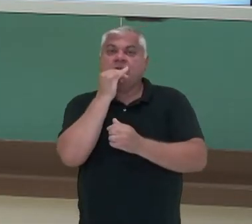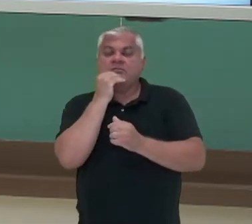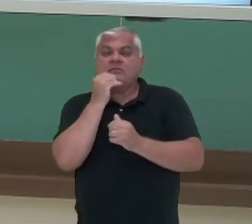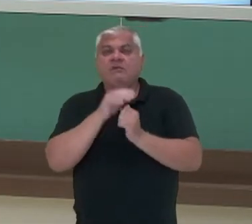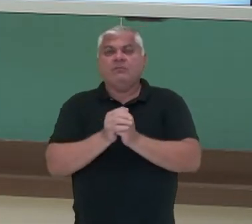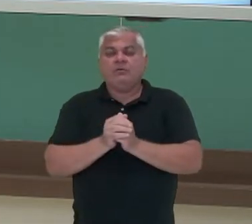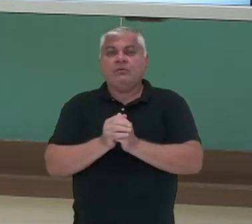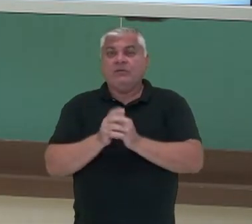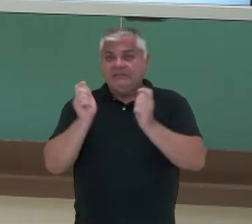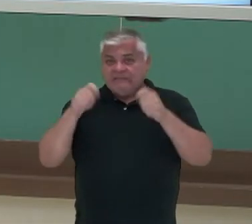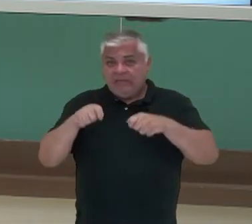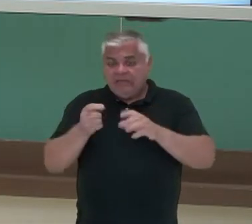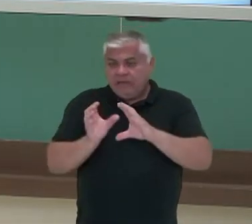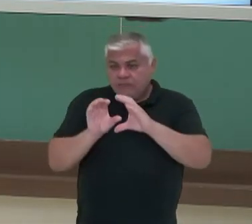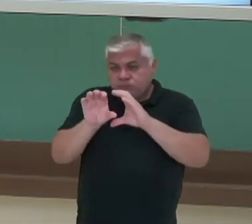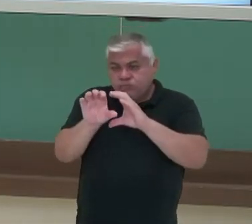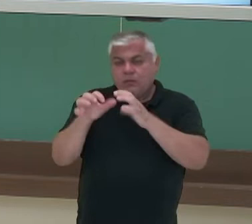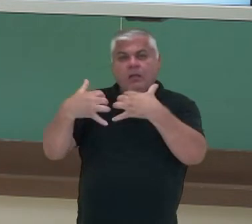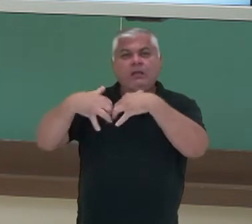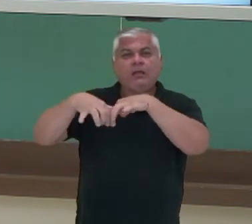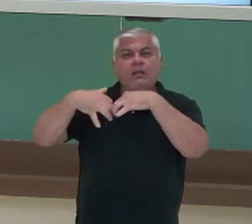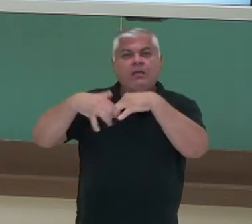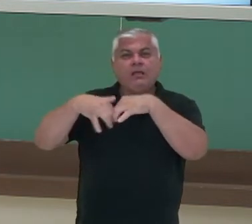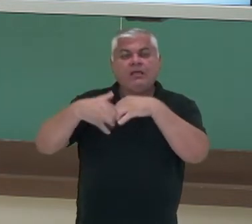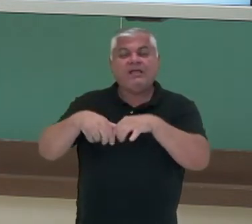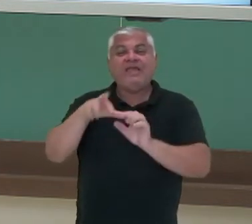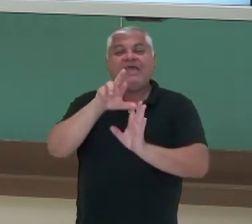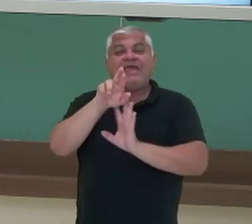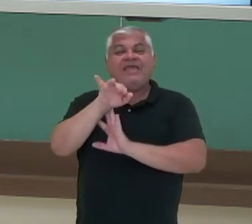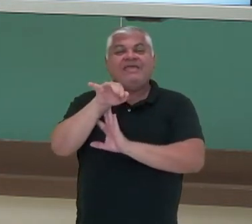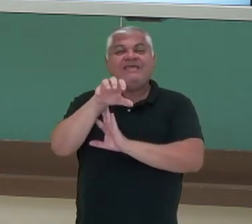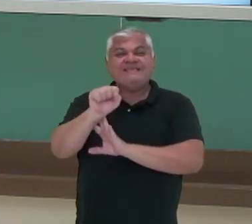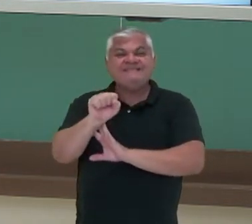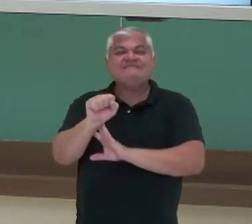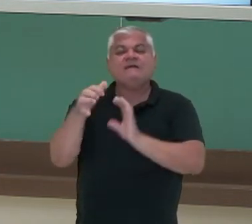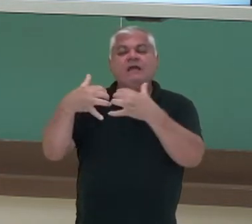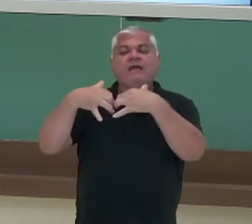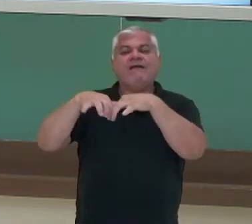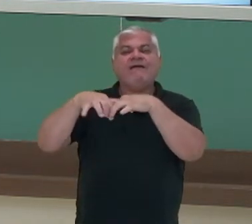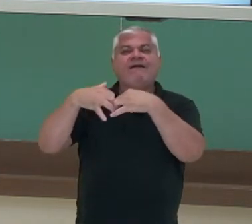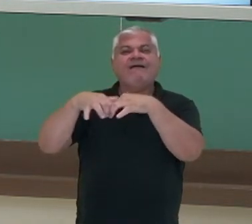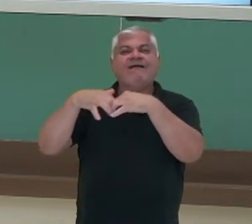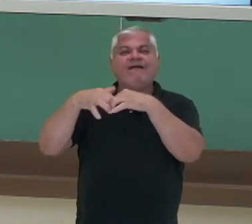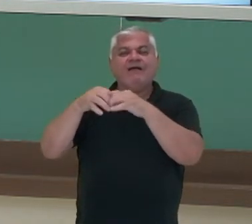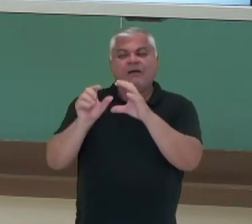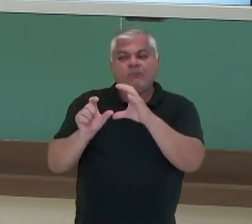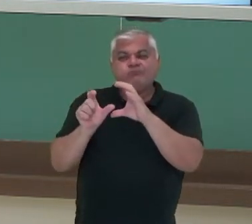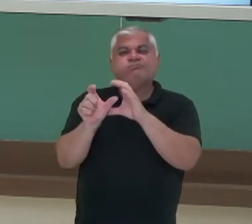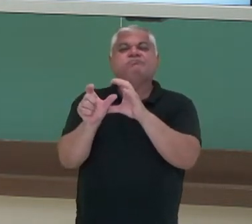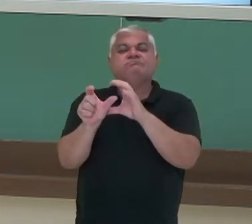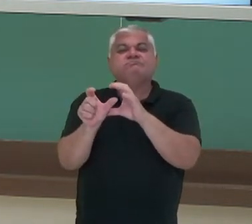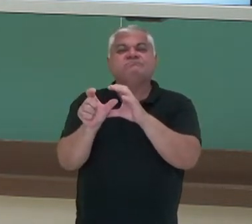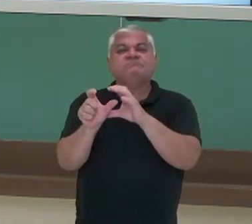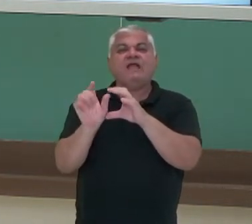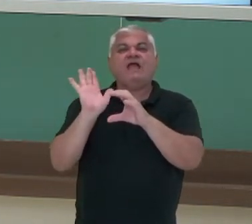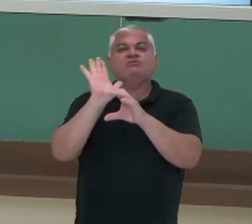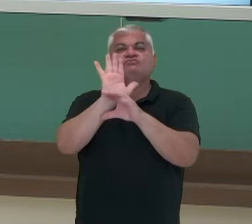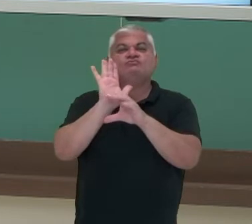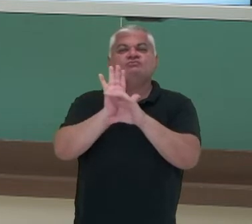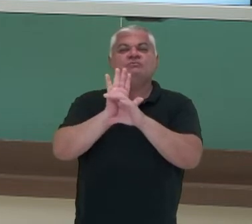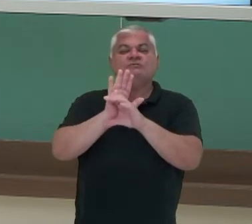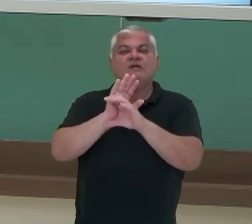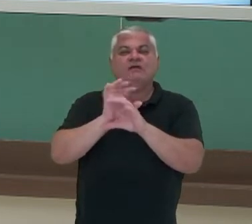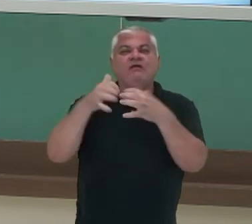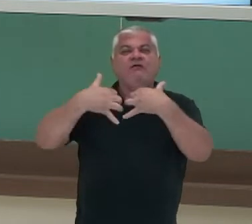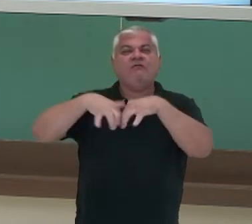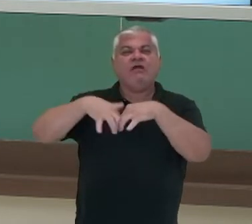essa possibilidade, né, de ter que colocar, então, um aparelho de forma artificial, a ideia